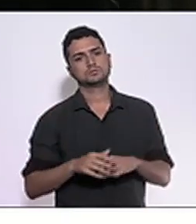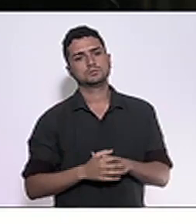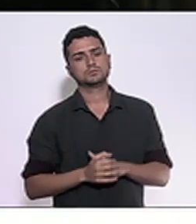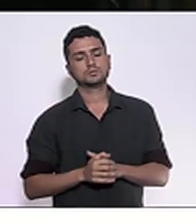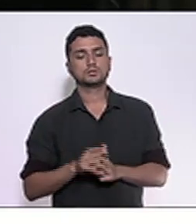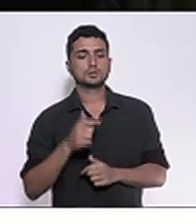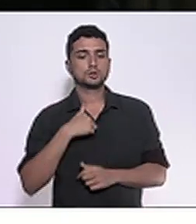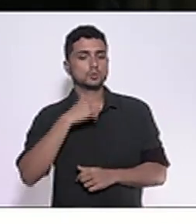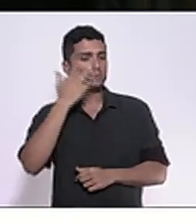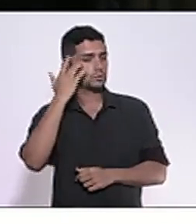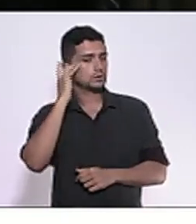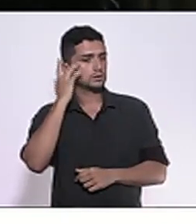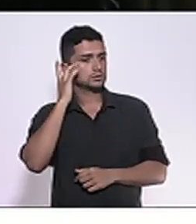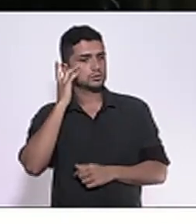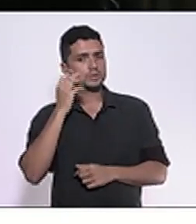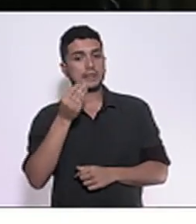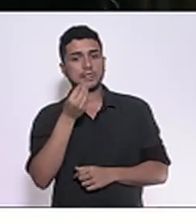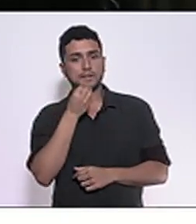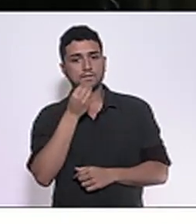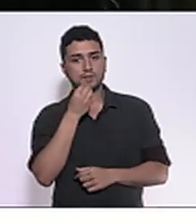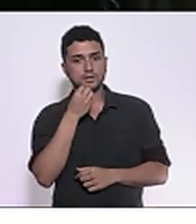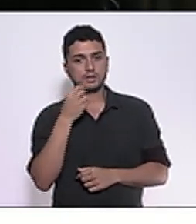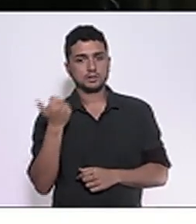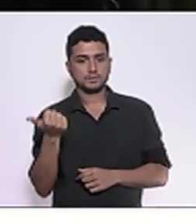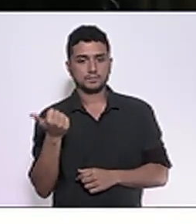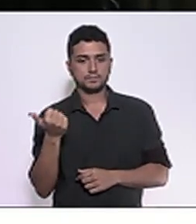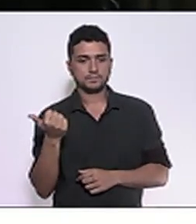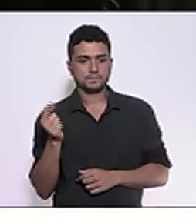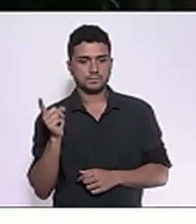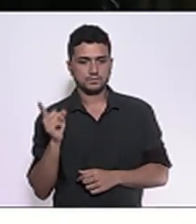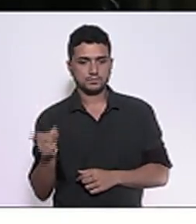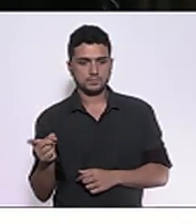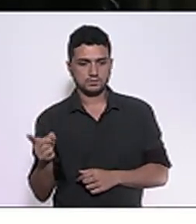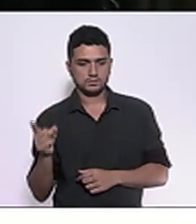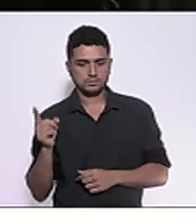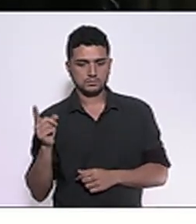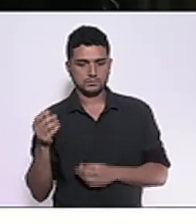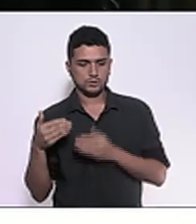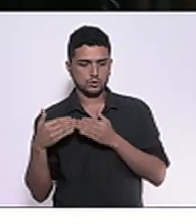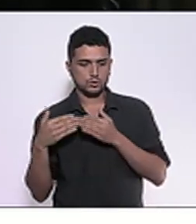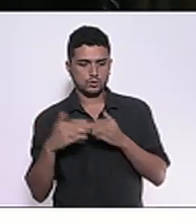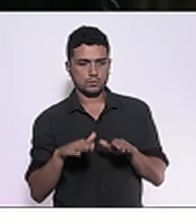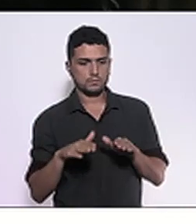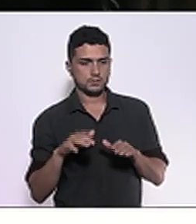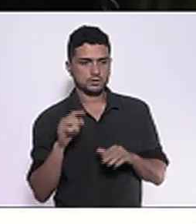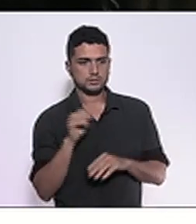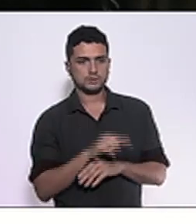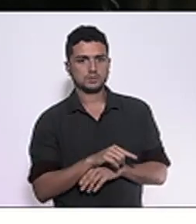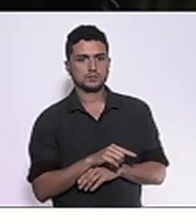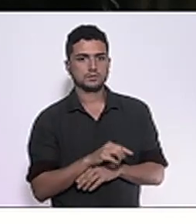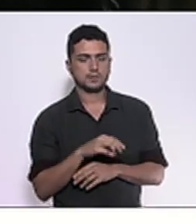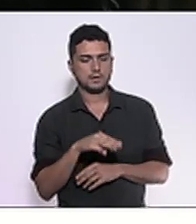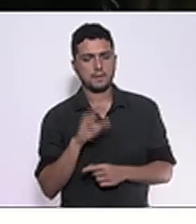Eu acho que isso, inclusive, devia ser uma meta do regime de recuperação fiscal, uma meta de